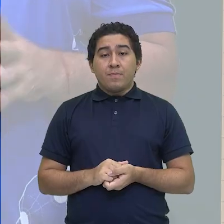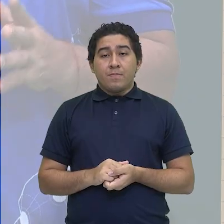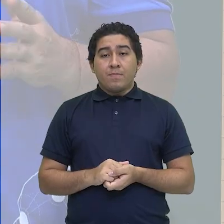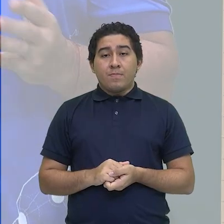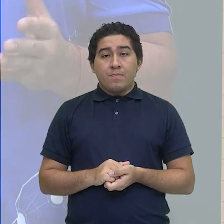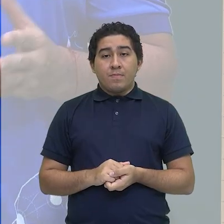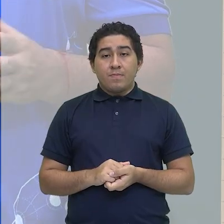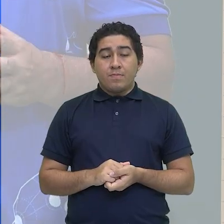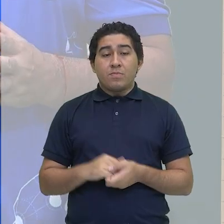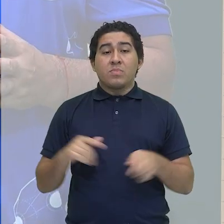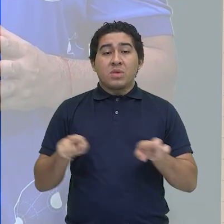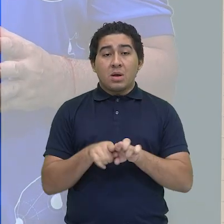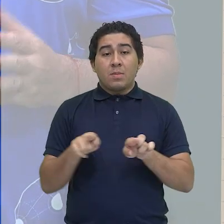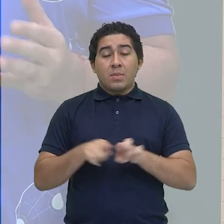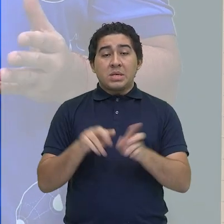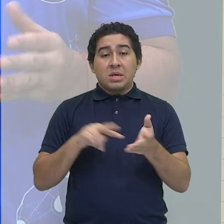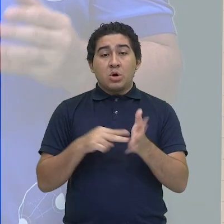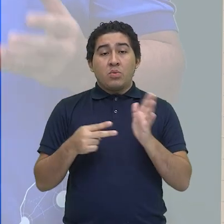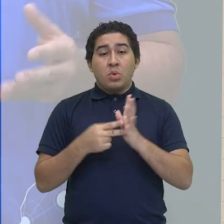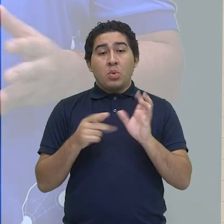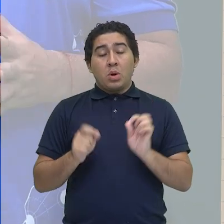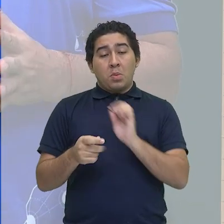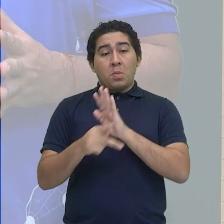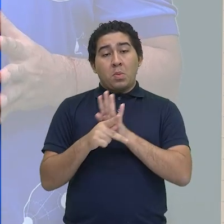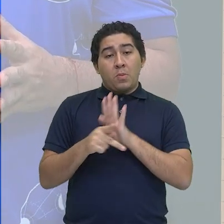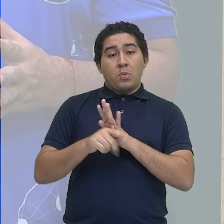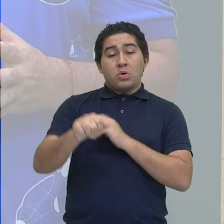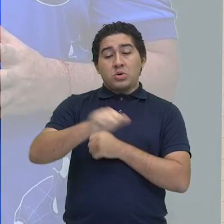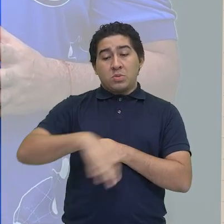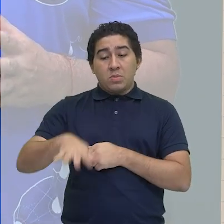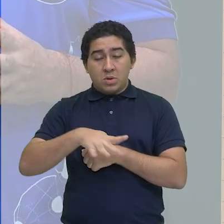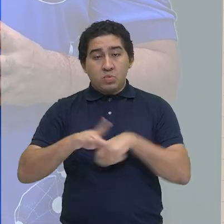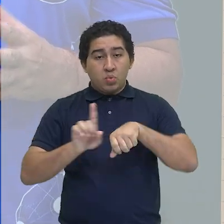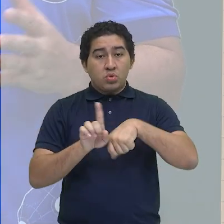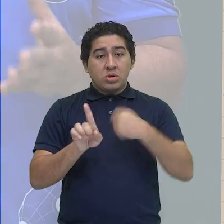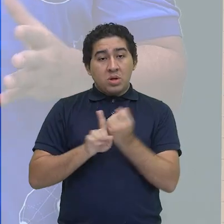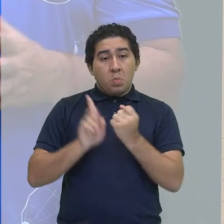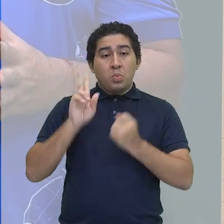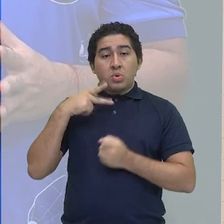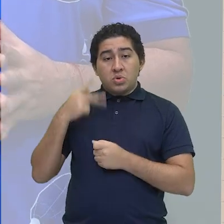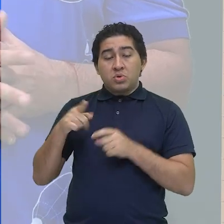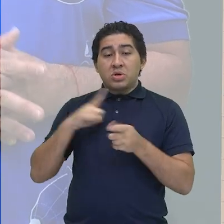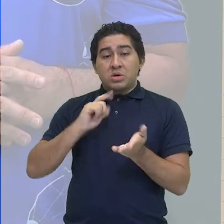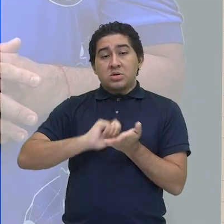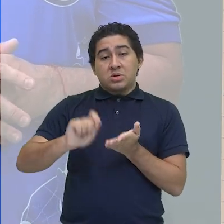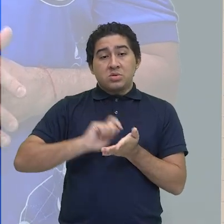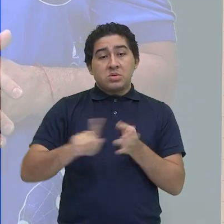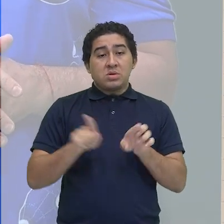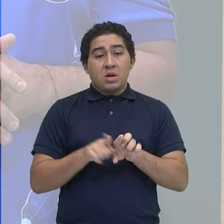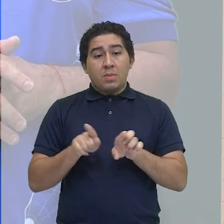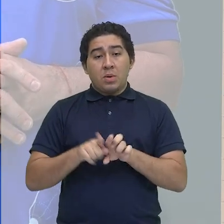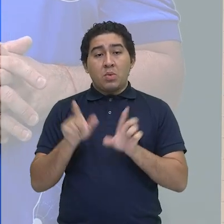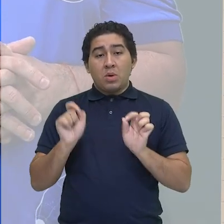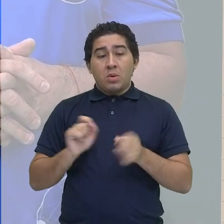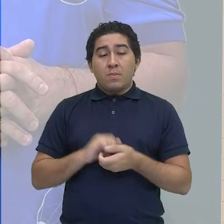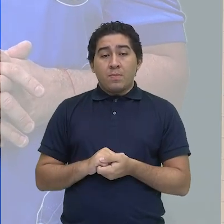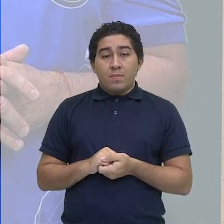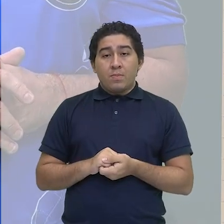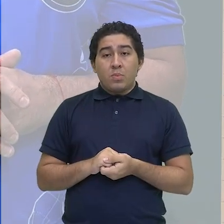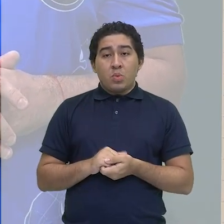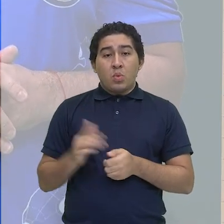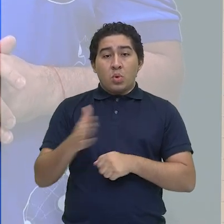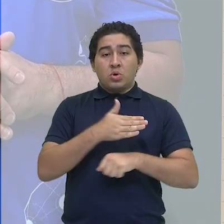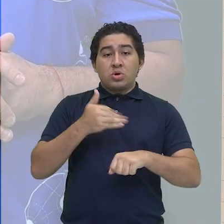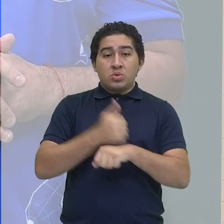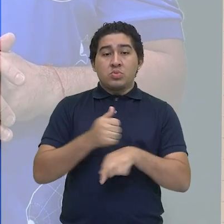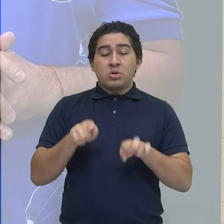geral, reflete e questiona o ambiente social, político em que foi escrita, como o colonialismo, o racismo ou a